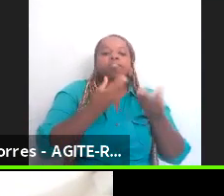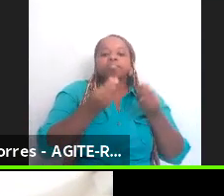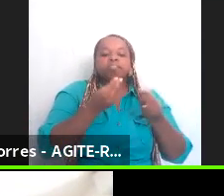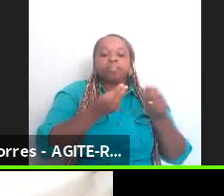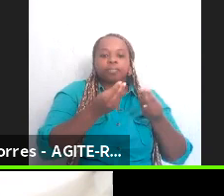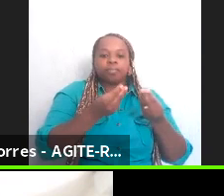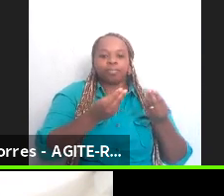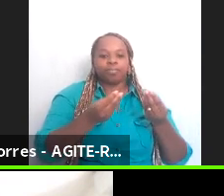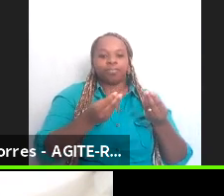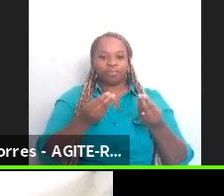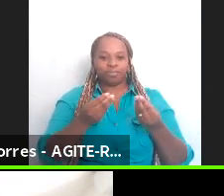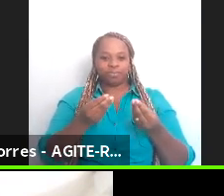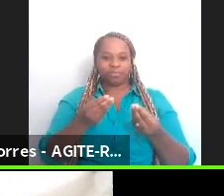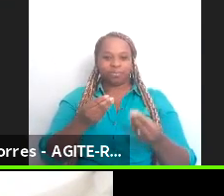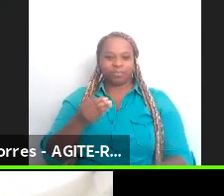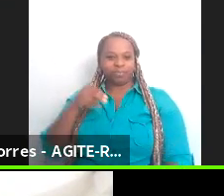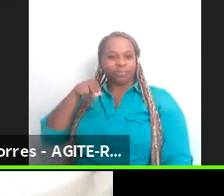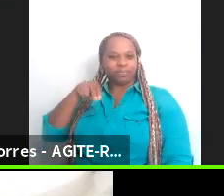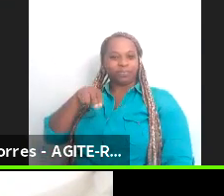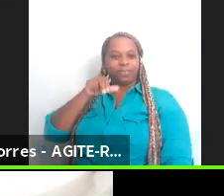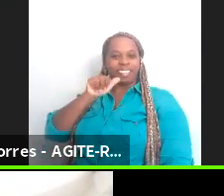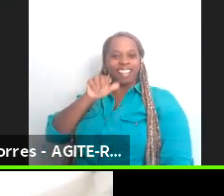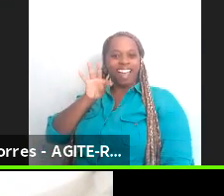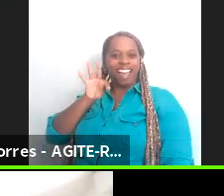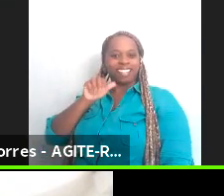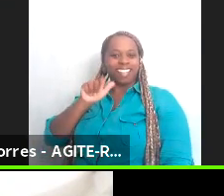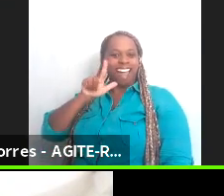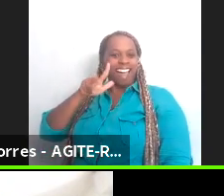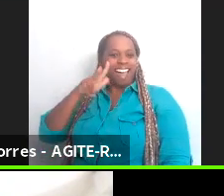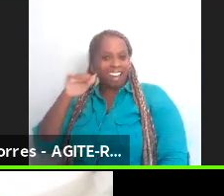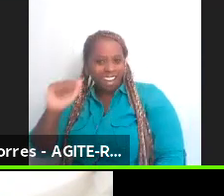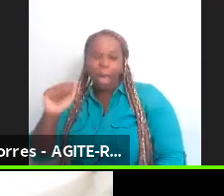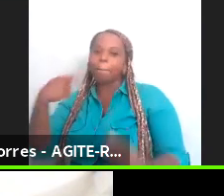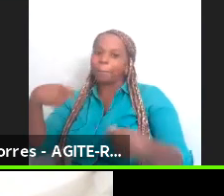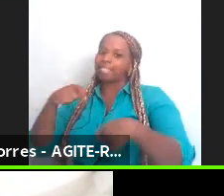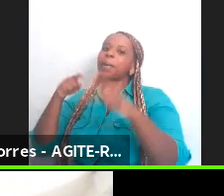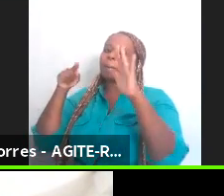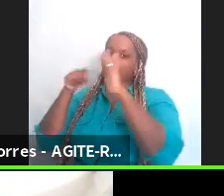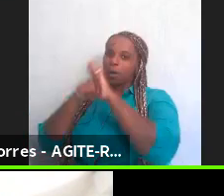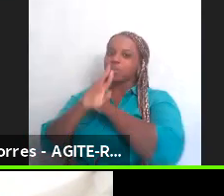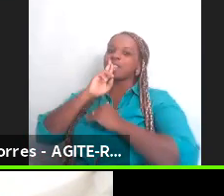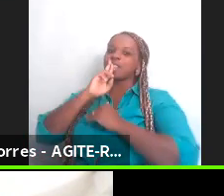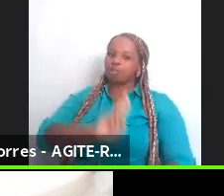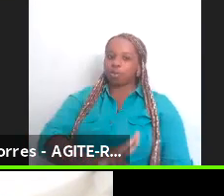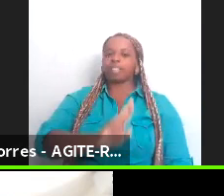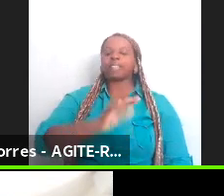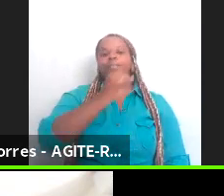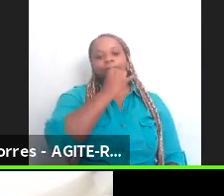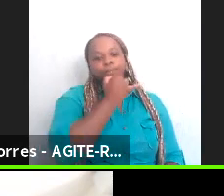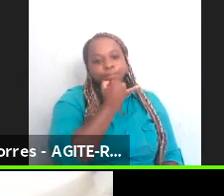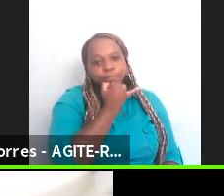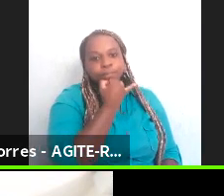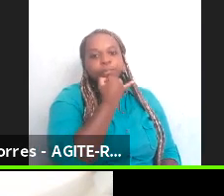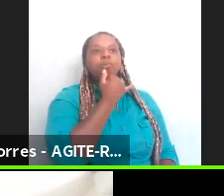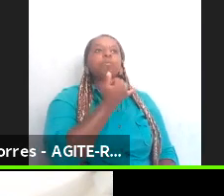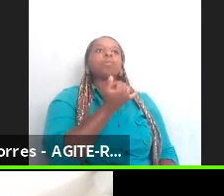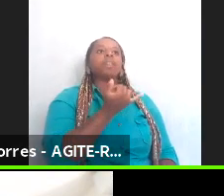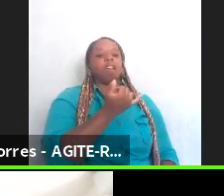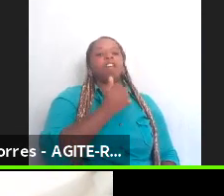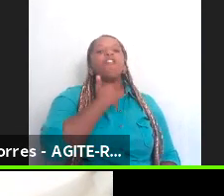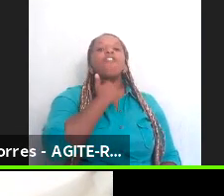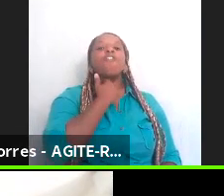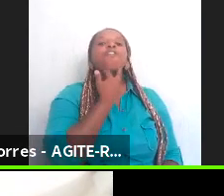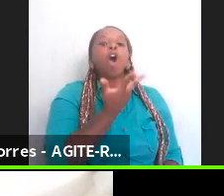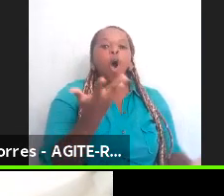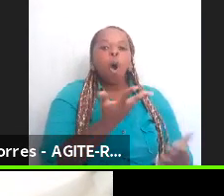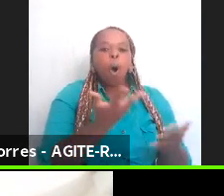Natália Tadei, você que devia estar aqui respondendo essa pergunta. Eu estou com a voz um pouco rouca, porque eu hoje comecei um trabalho